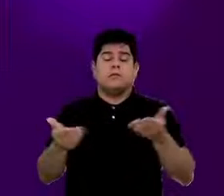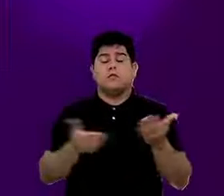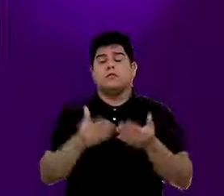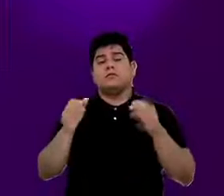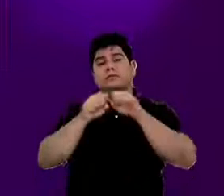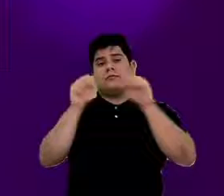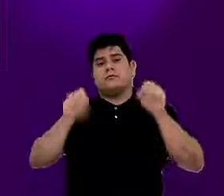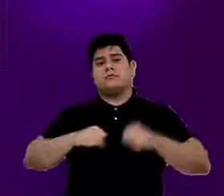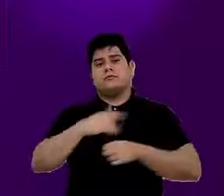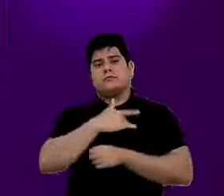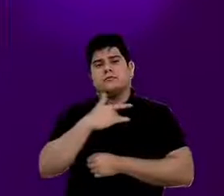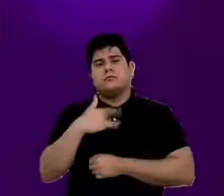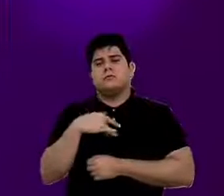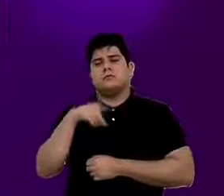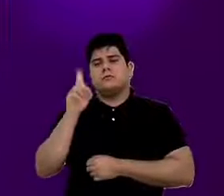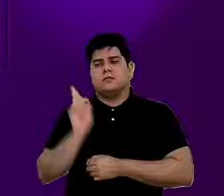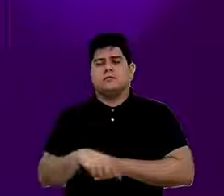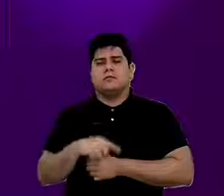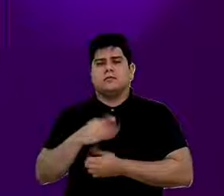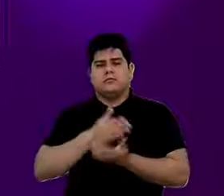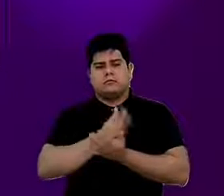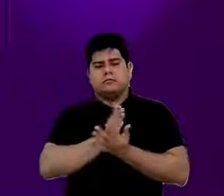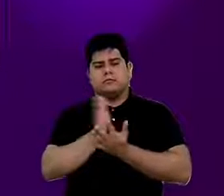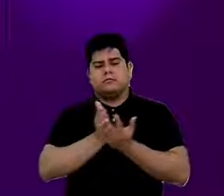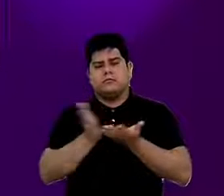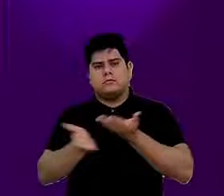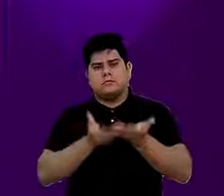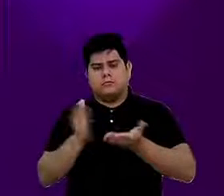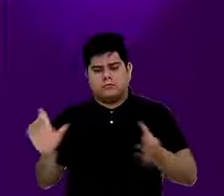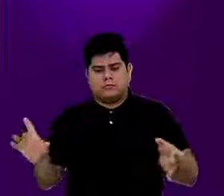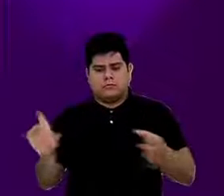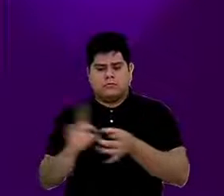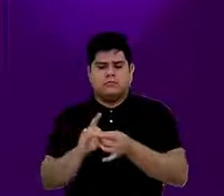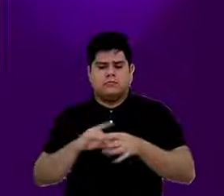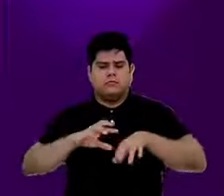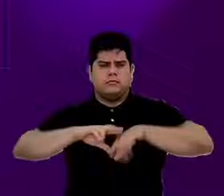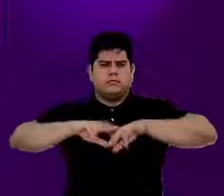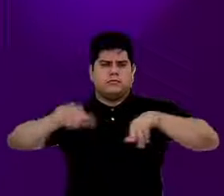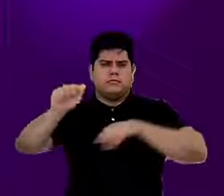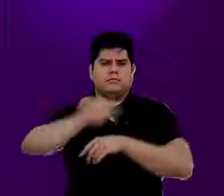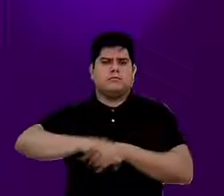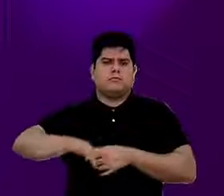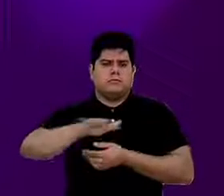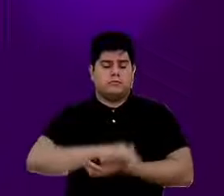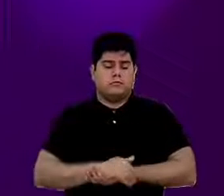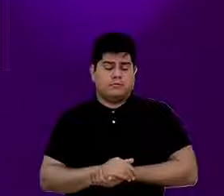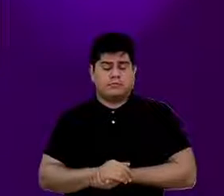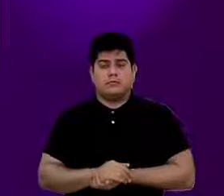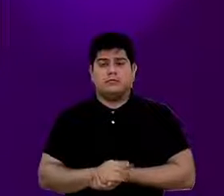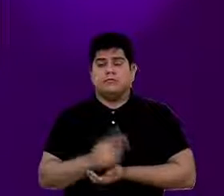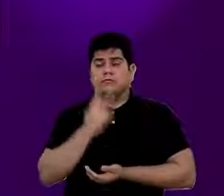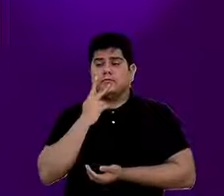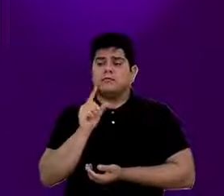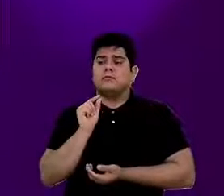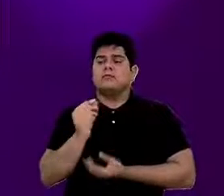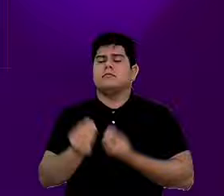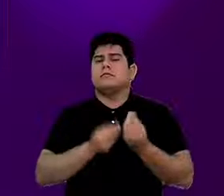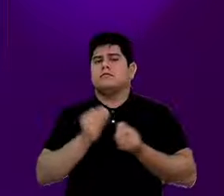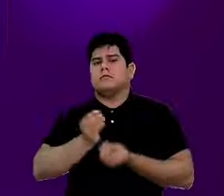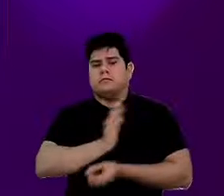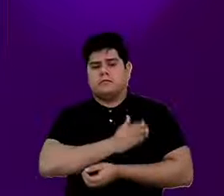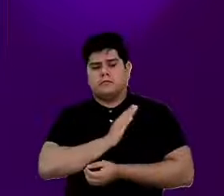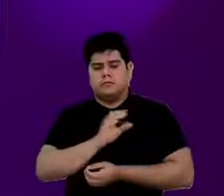sistemas de saúde como as linhas de cuidado integrados em diversas áreas. Então, eu vou falar um pouquinho como que a